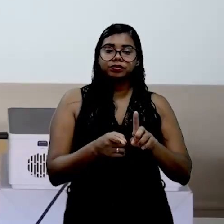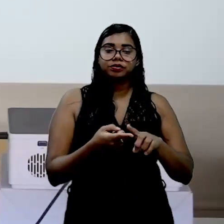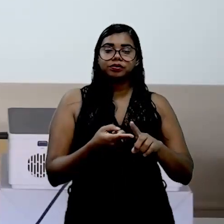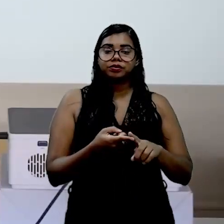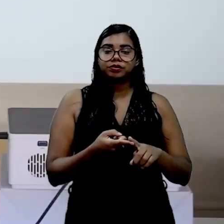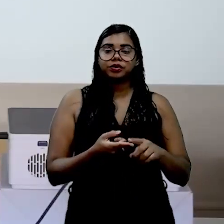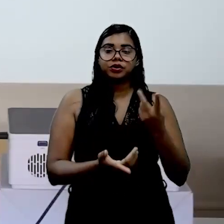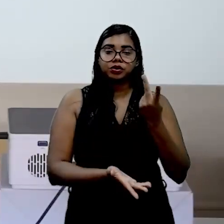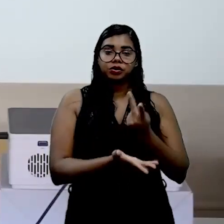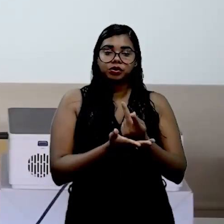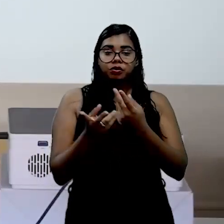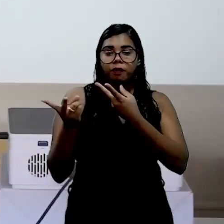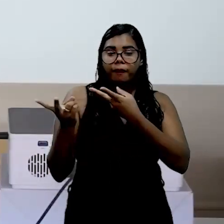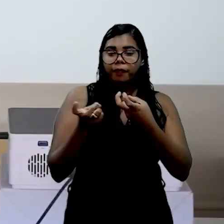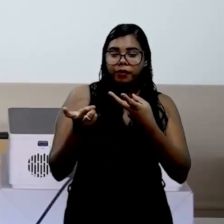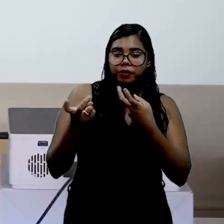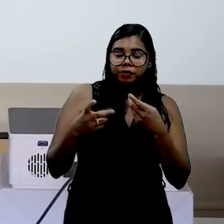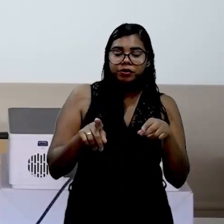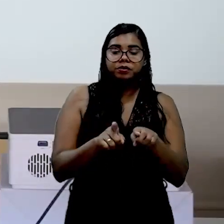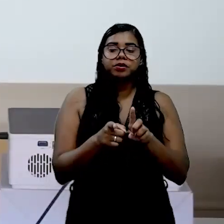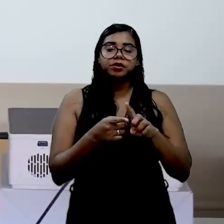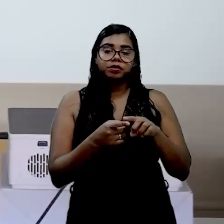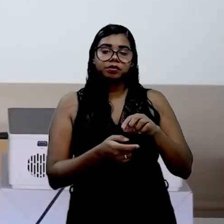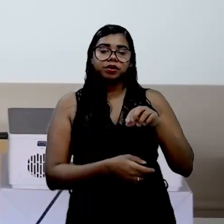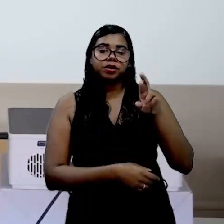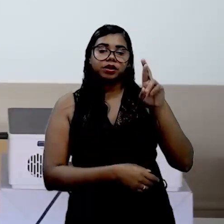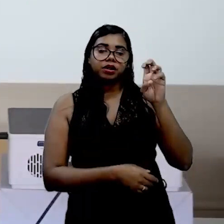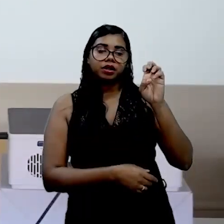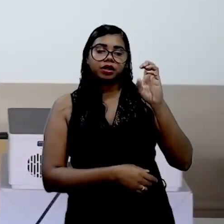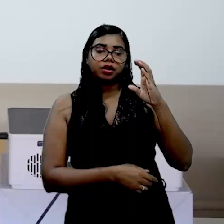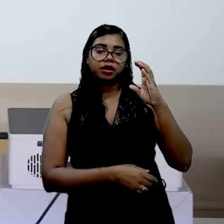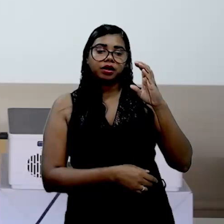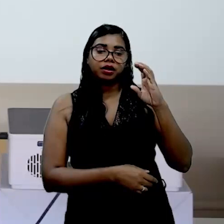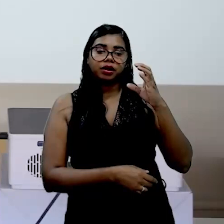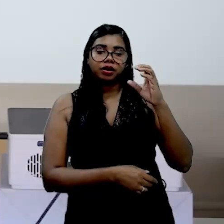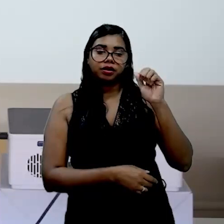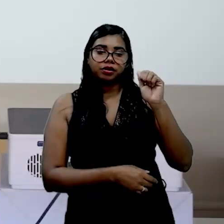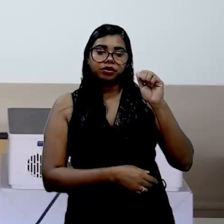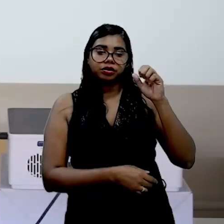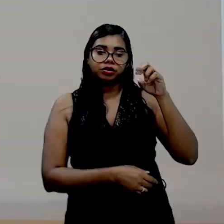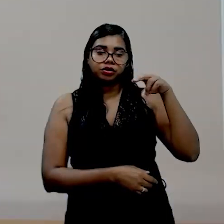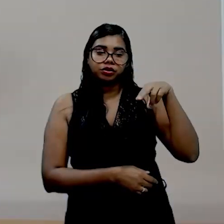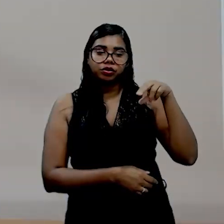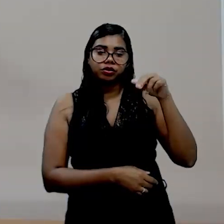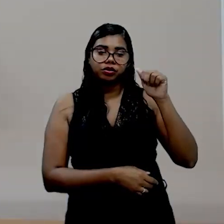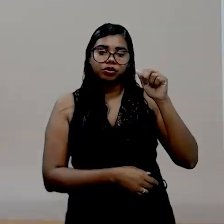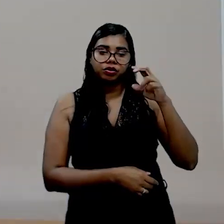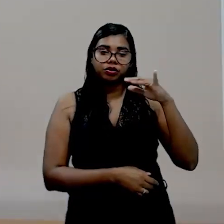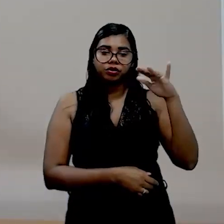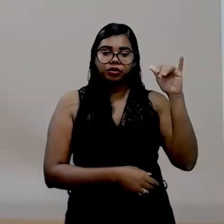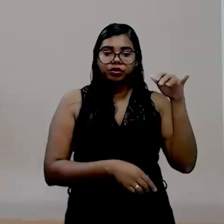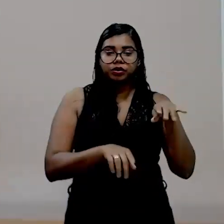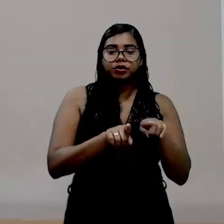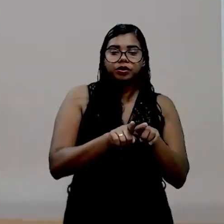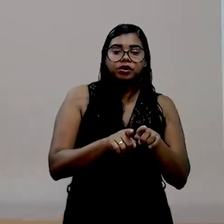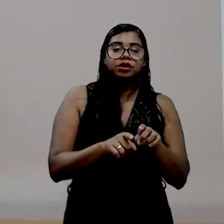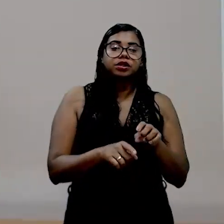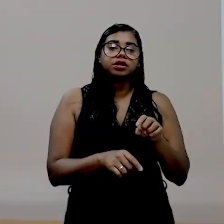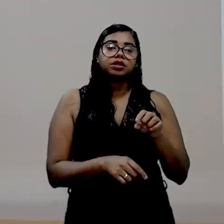consegue perceber na ressonância algumas alterações onde você faz a biópsia ou não